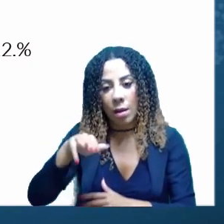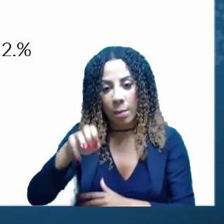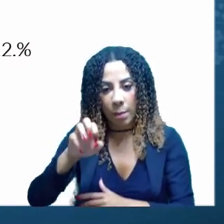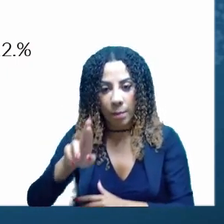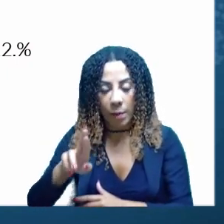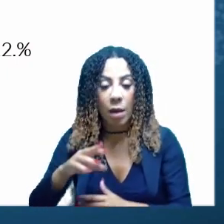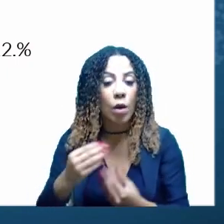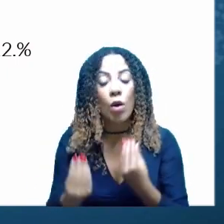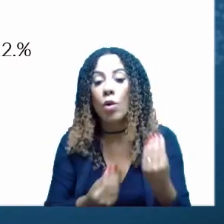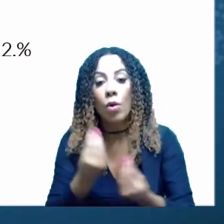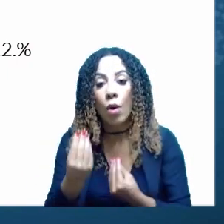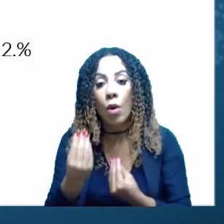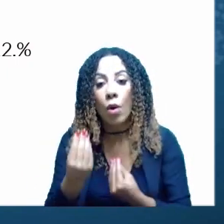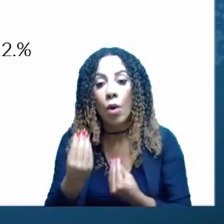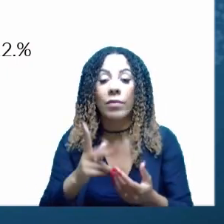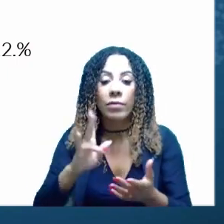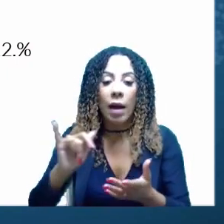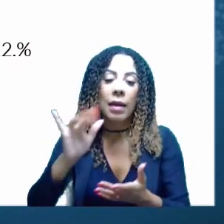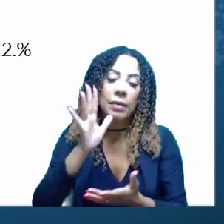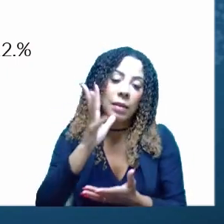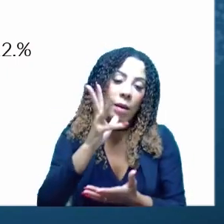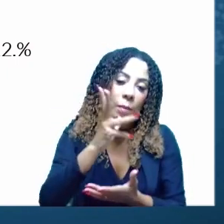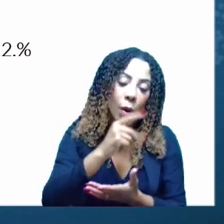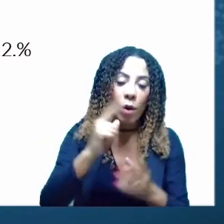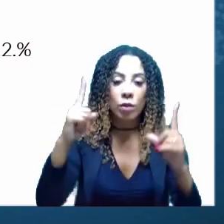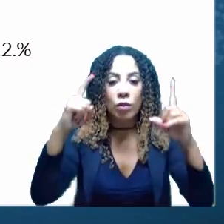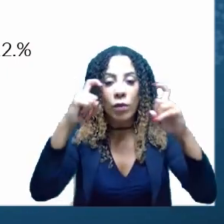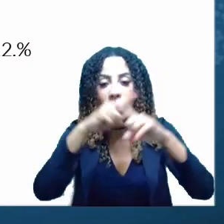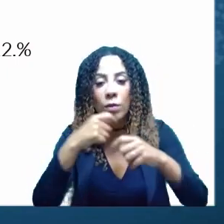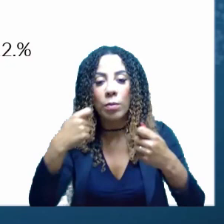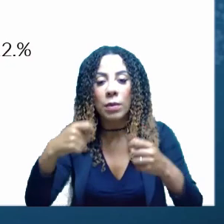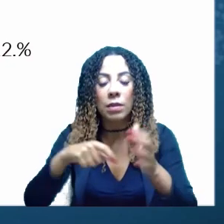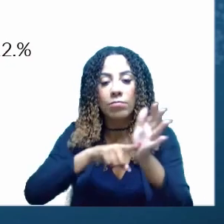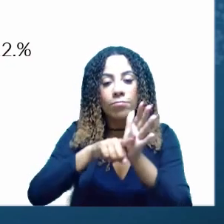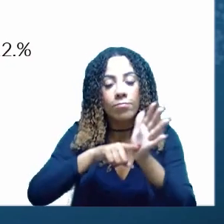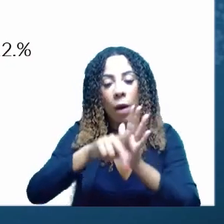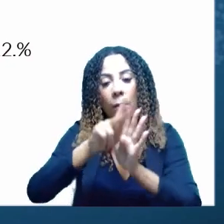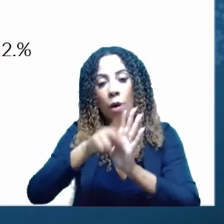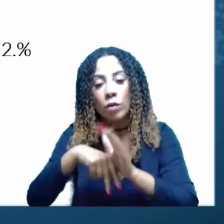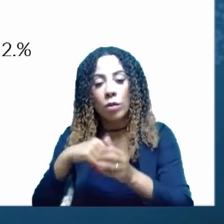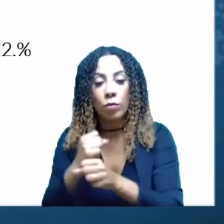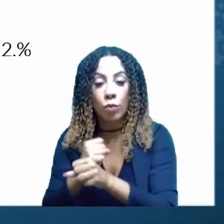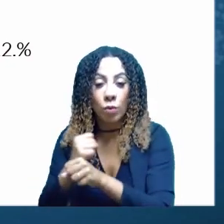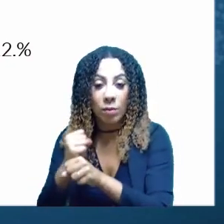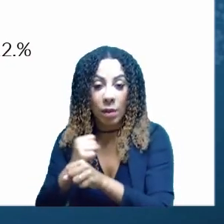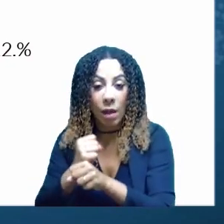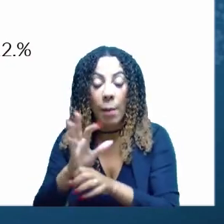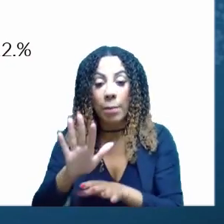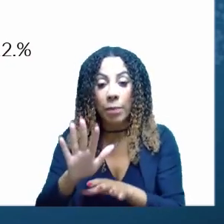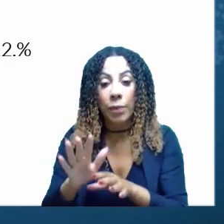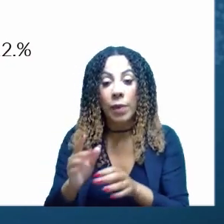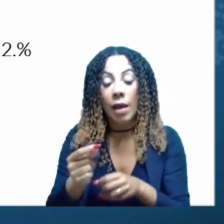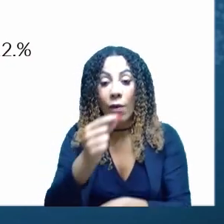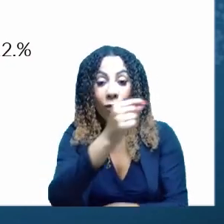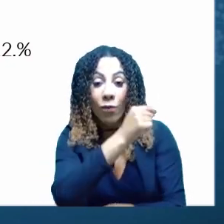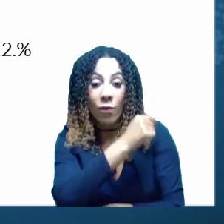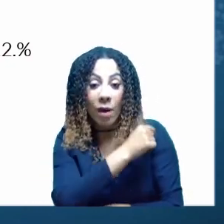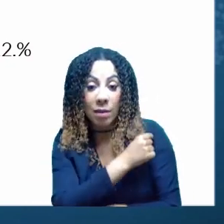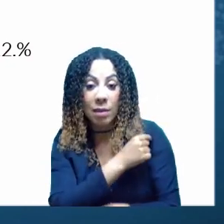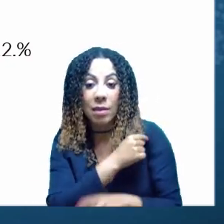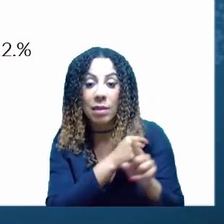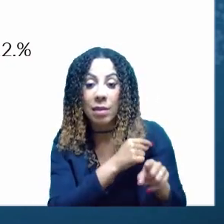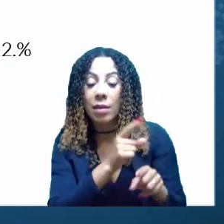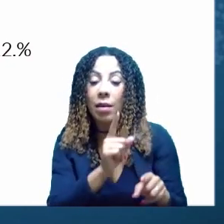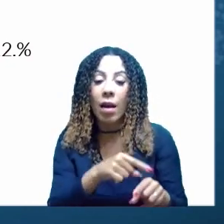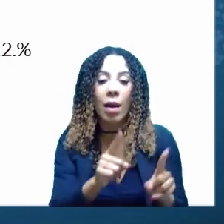exigirá centenas de projetos, muitos anos, mas o retorno de investimento uma vacina de Alzheimer é muito pequena, é